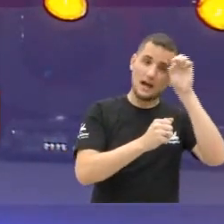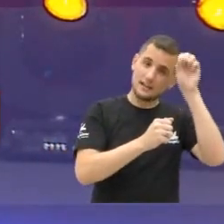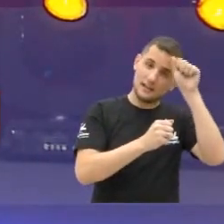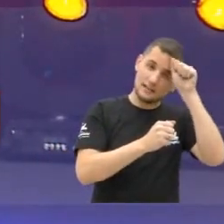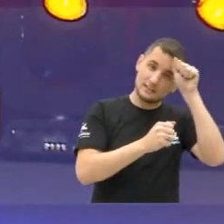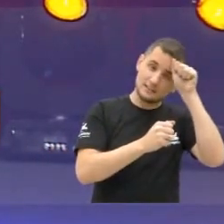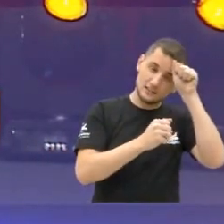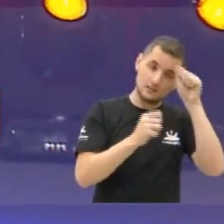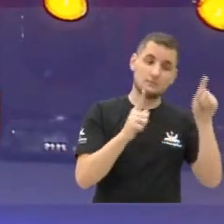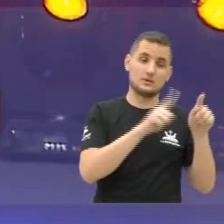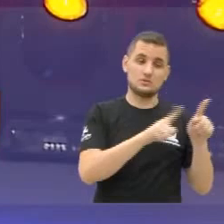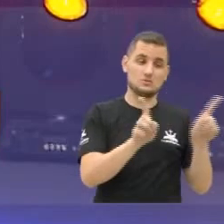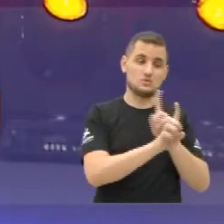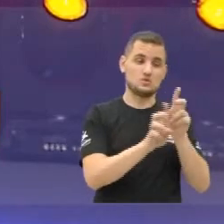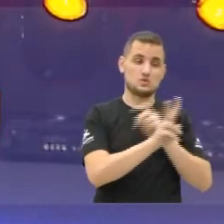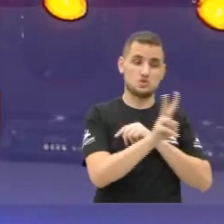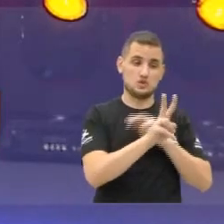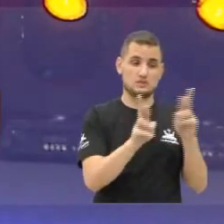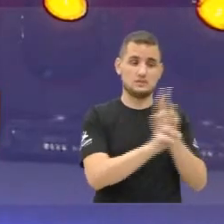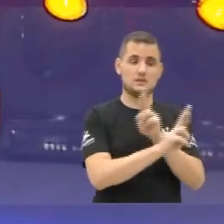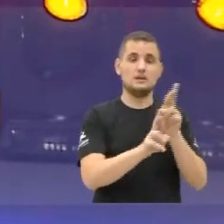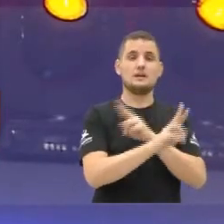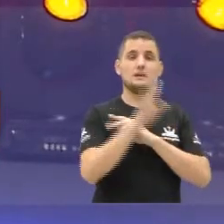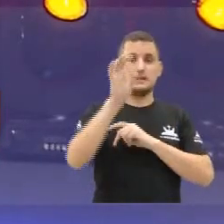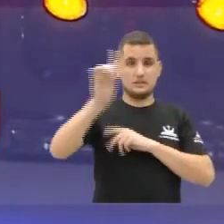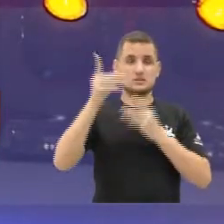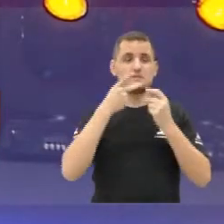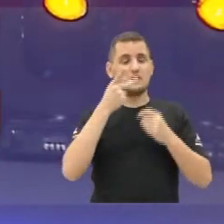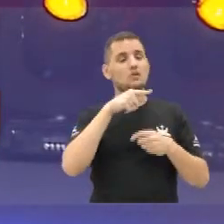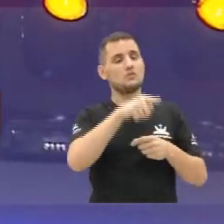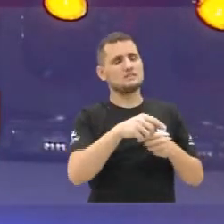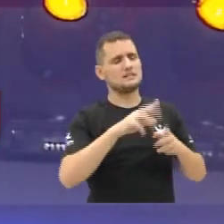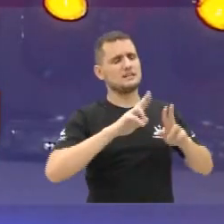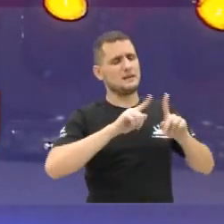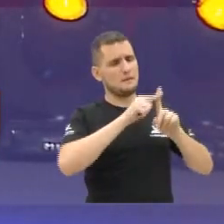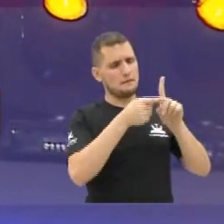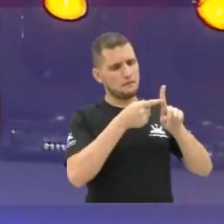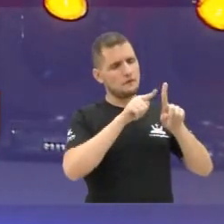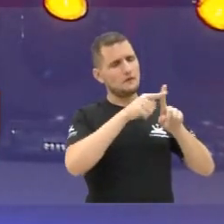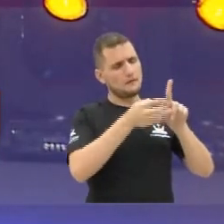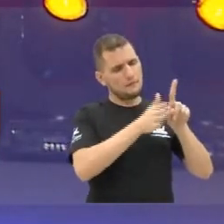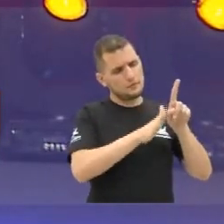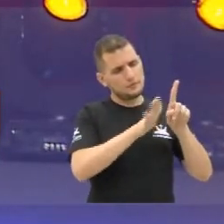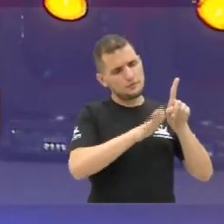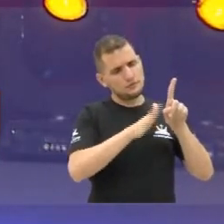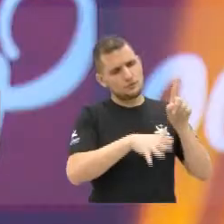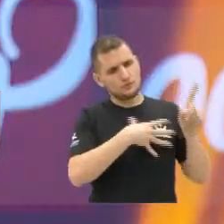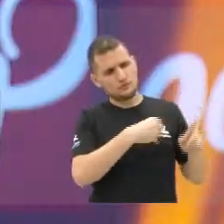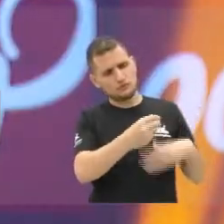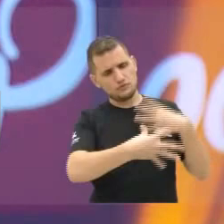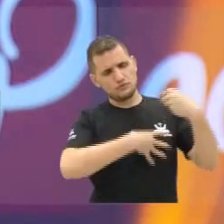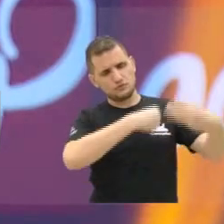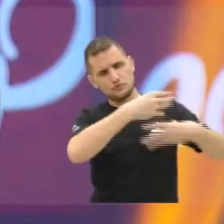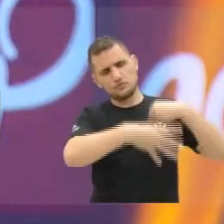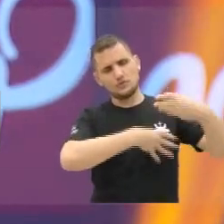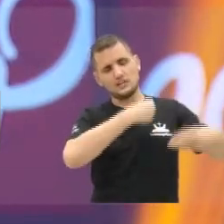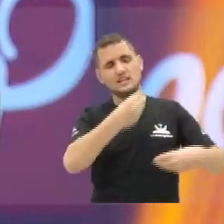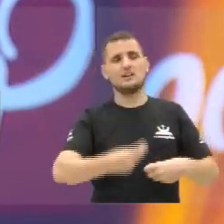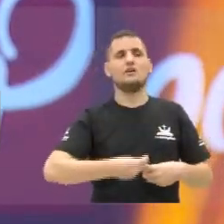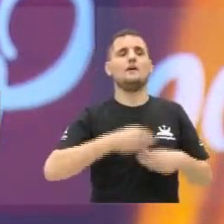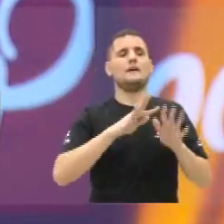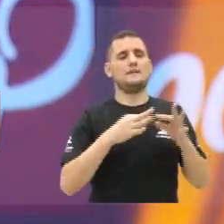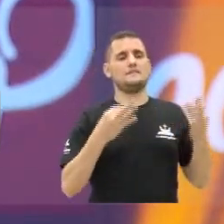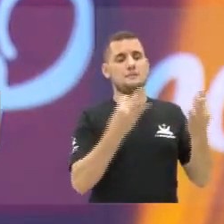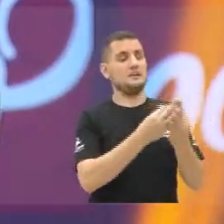E Deus disse para eles: crescei e multiplicai-vos, vocês terão filhos, vocês terão família, você